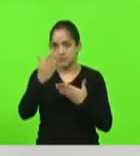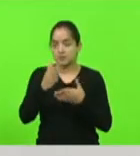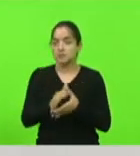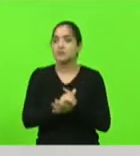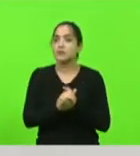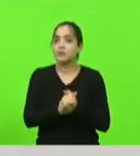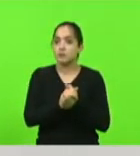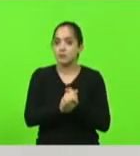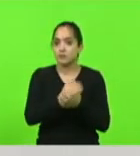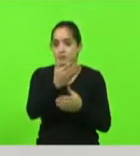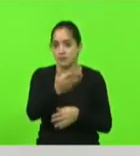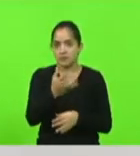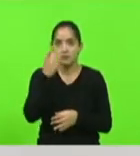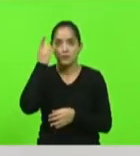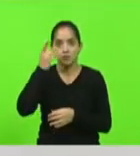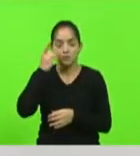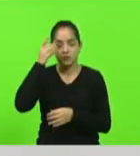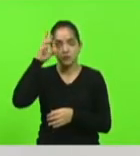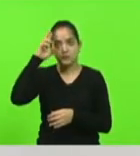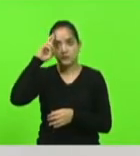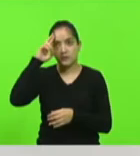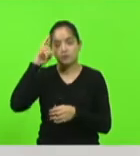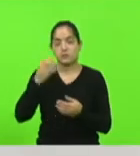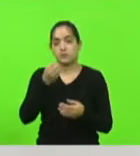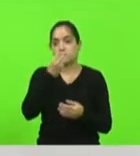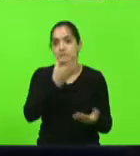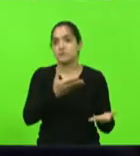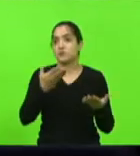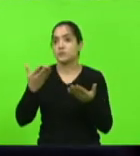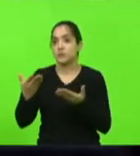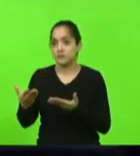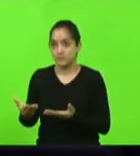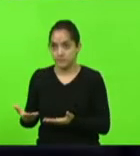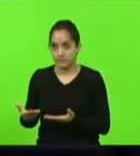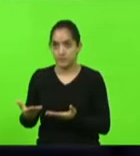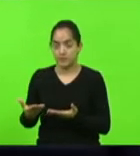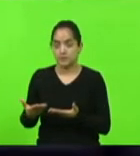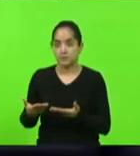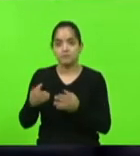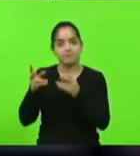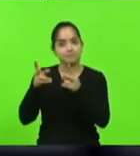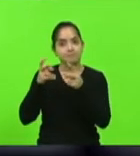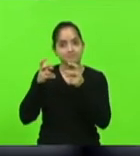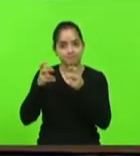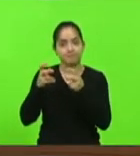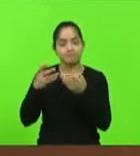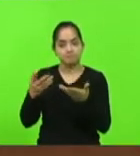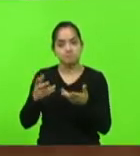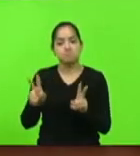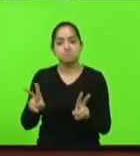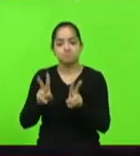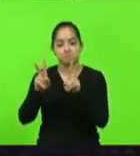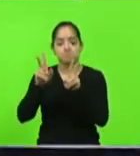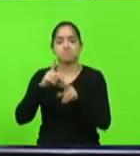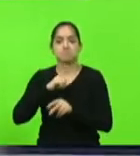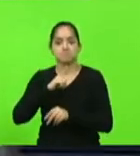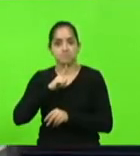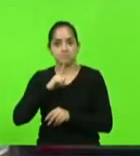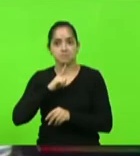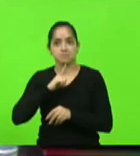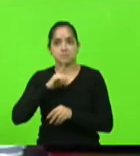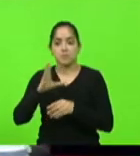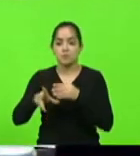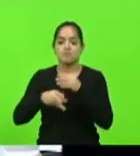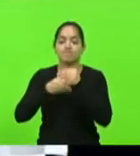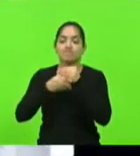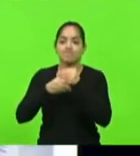também o deputado Floriani. Seja bem-vindo. Dá para perceber que é um homem de valor, e isso agrega muito,